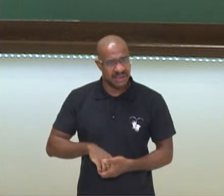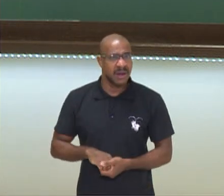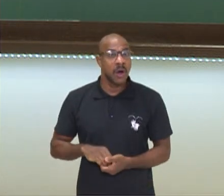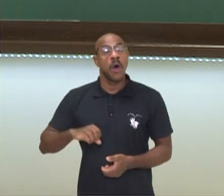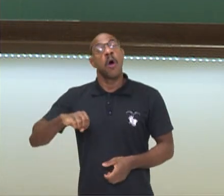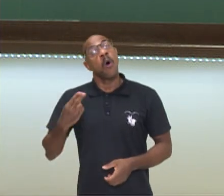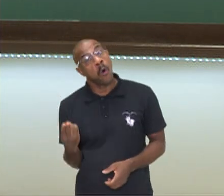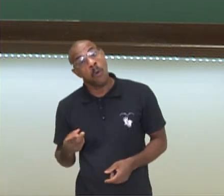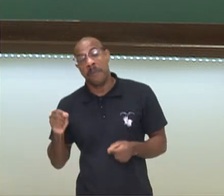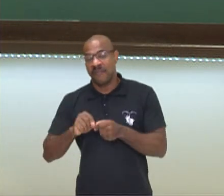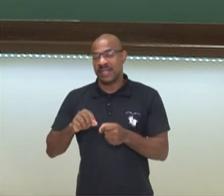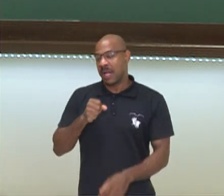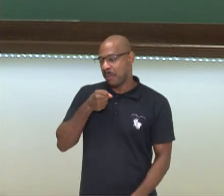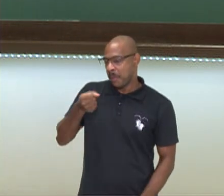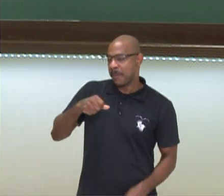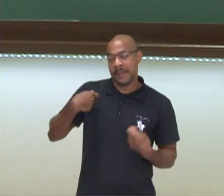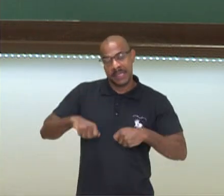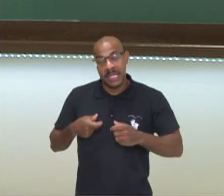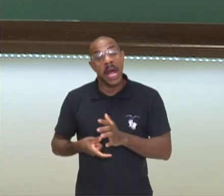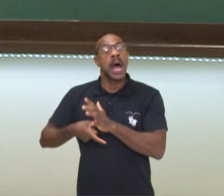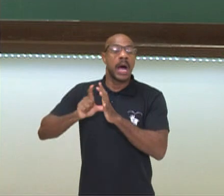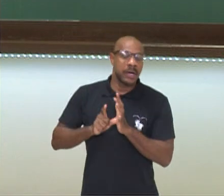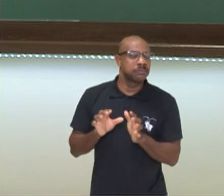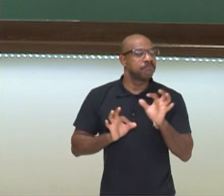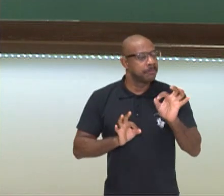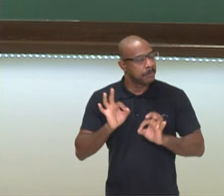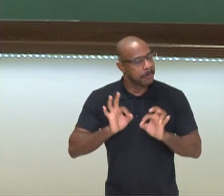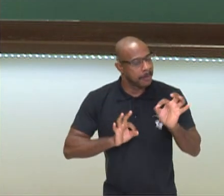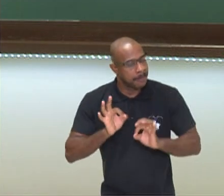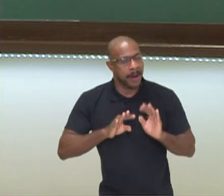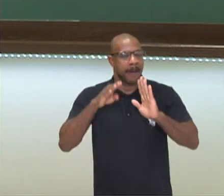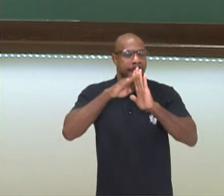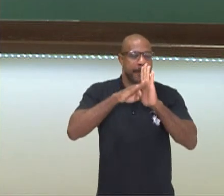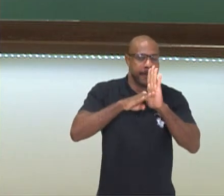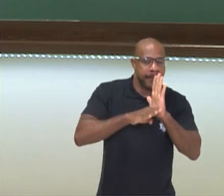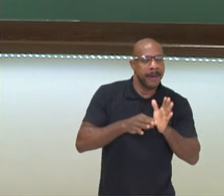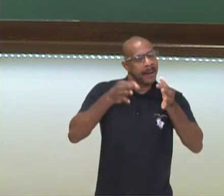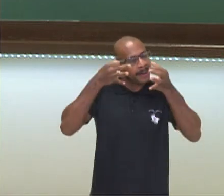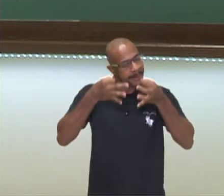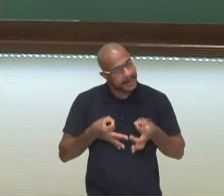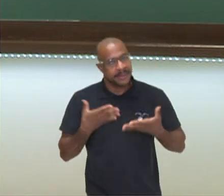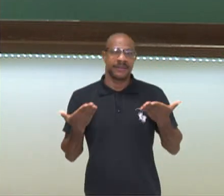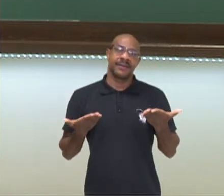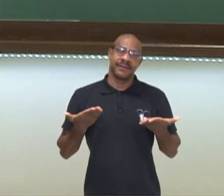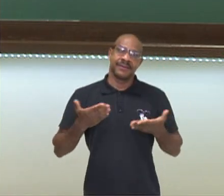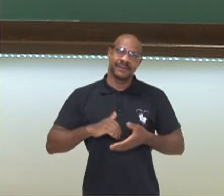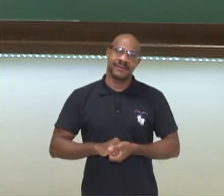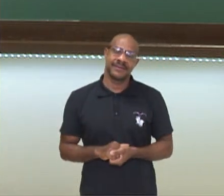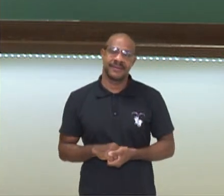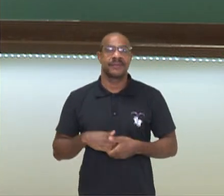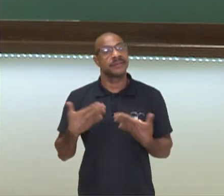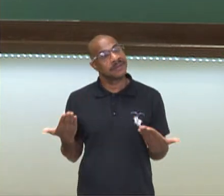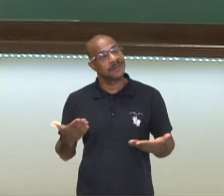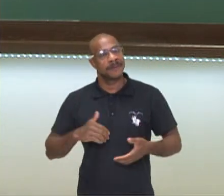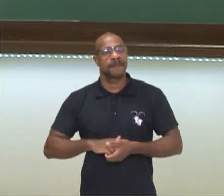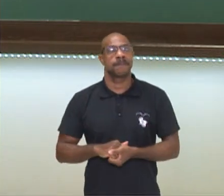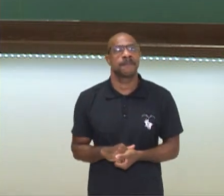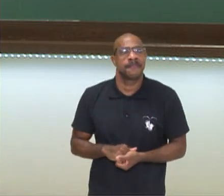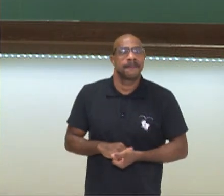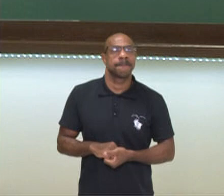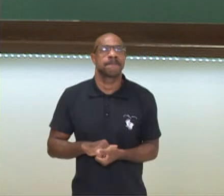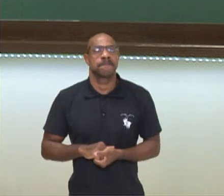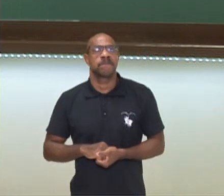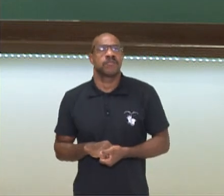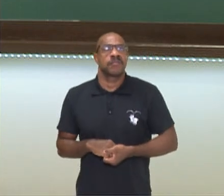ou para realizar entrevista pessoa preparar um planejamento é acabei de falar você tá esperto professores falou das